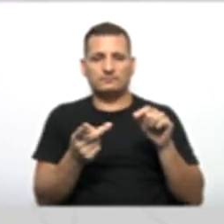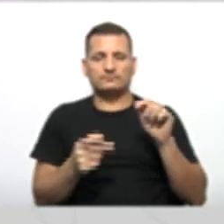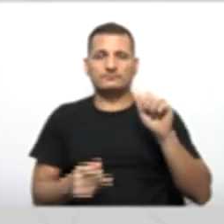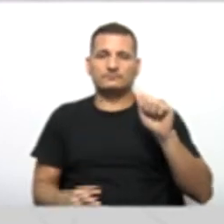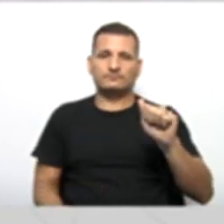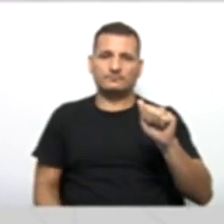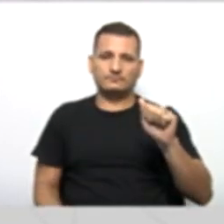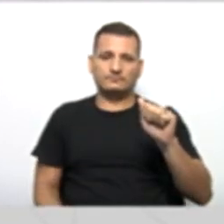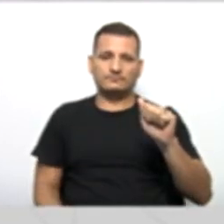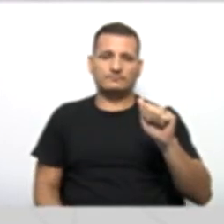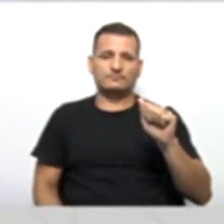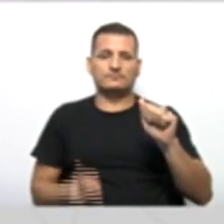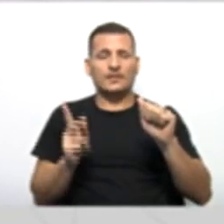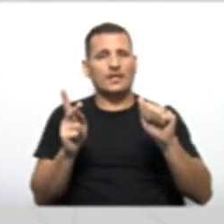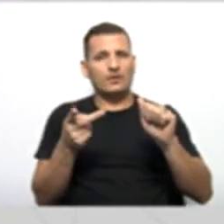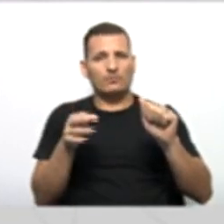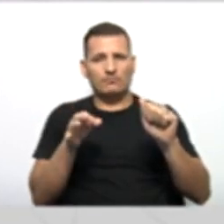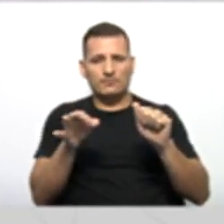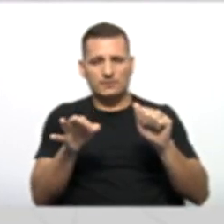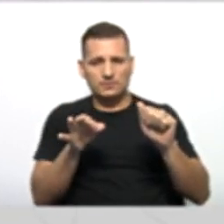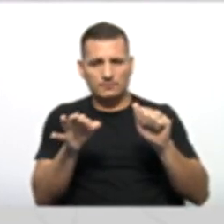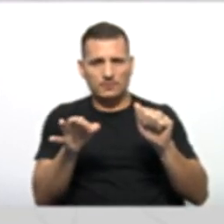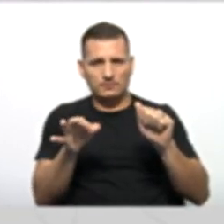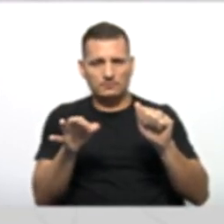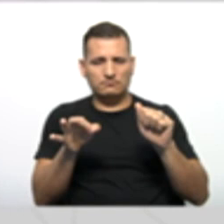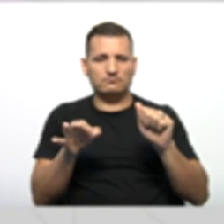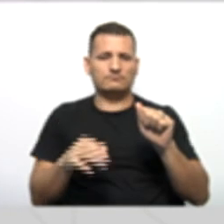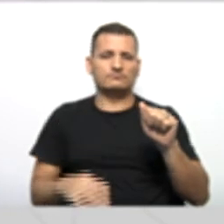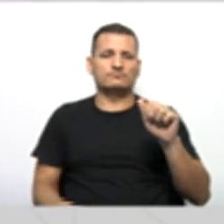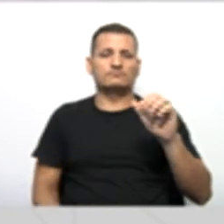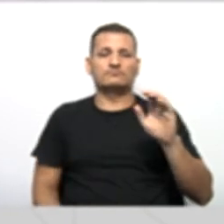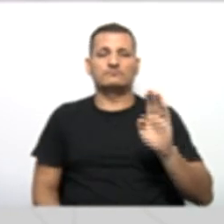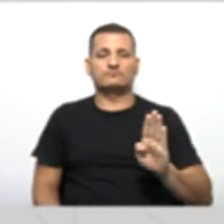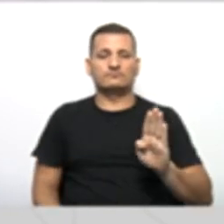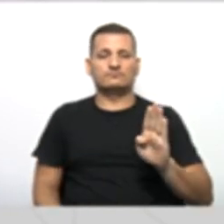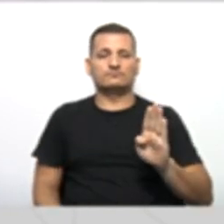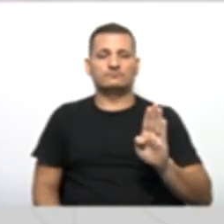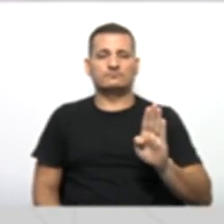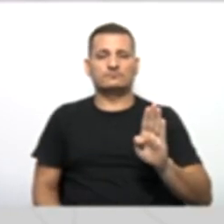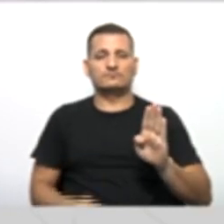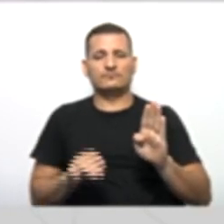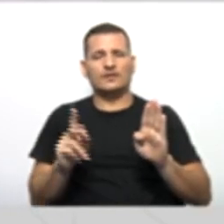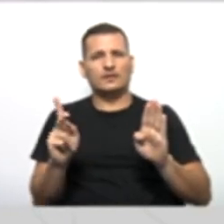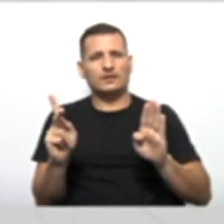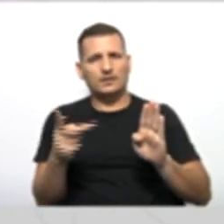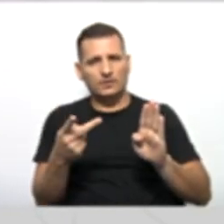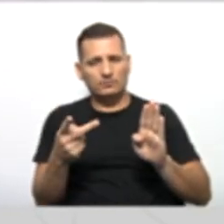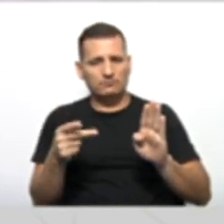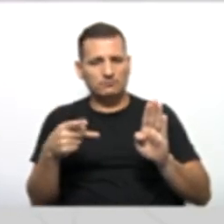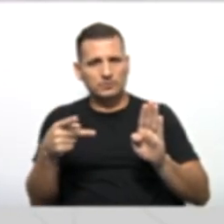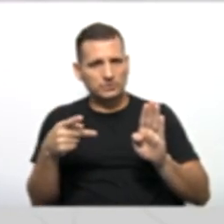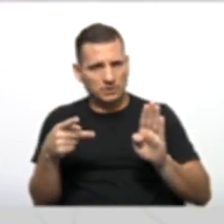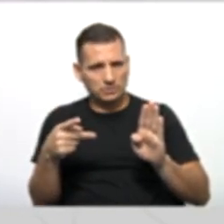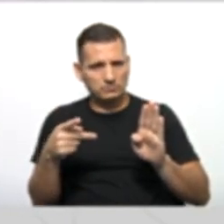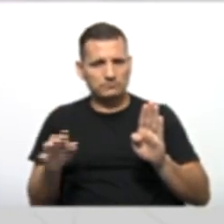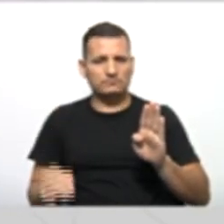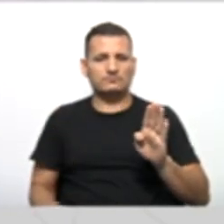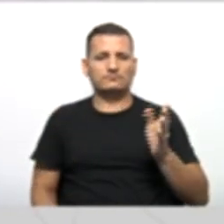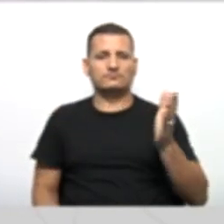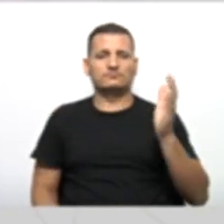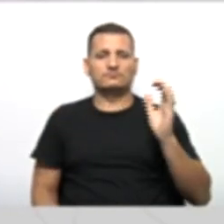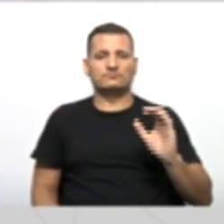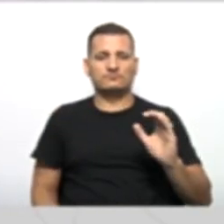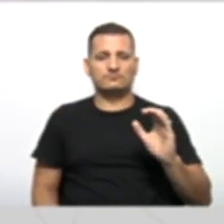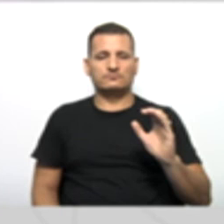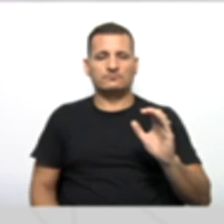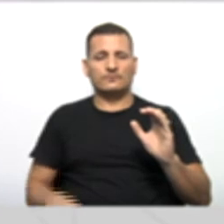A. Erros de planejamento são os mais raros. Letra B. Erros em projetos não oneram os custos. Letra